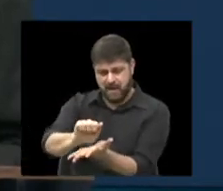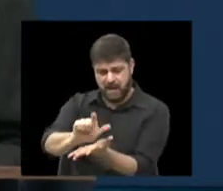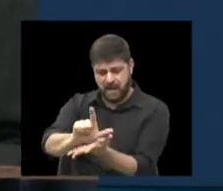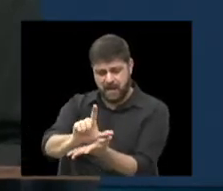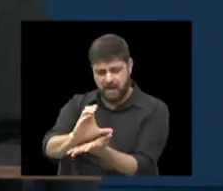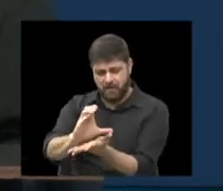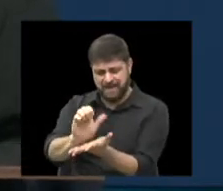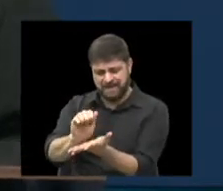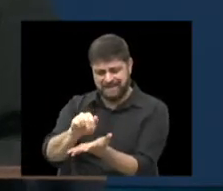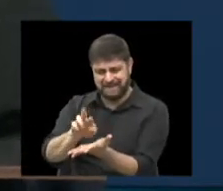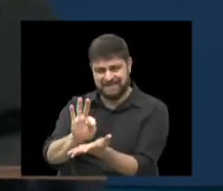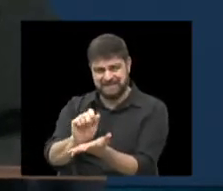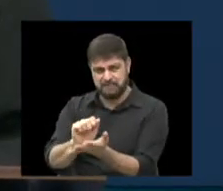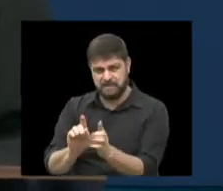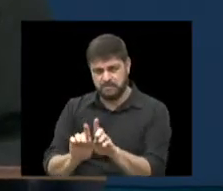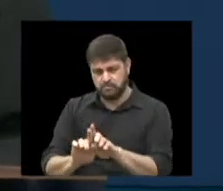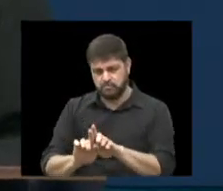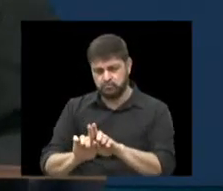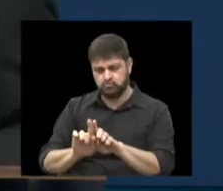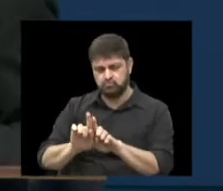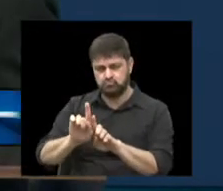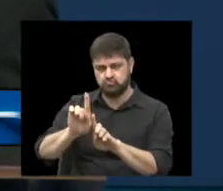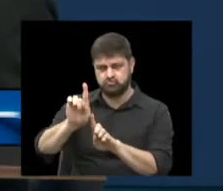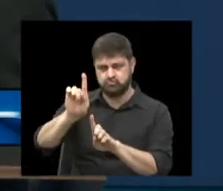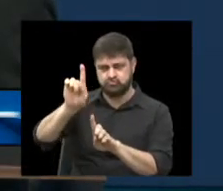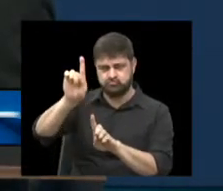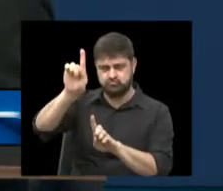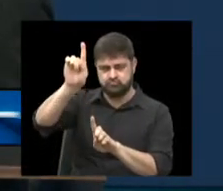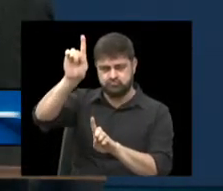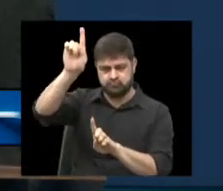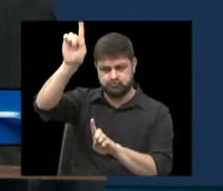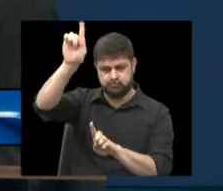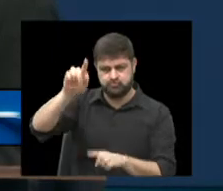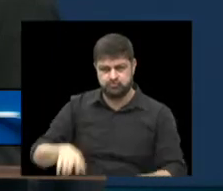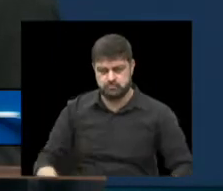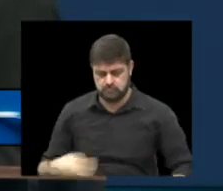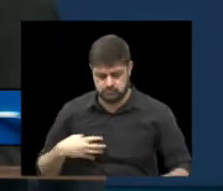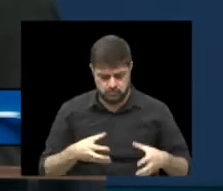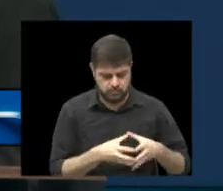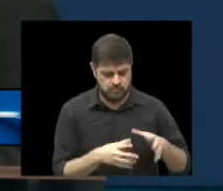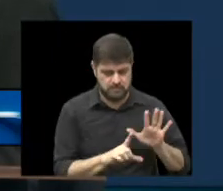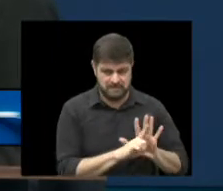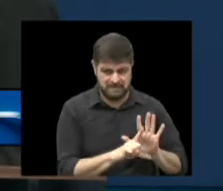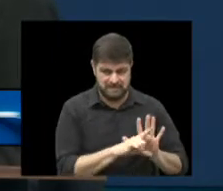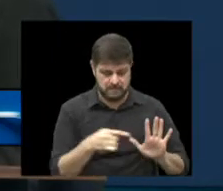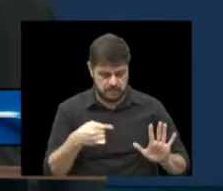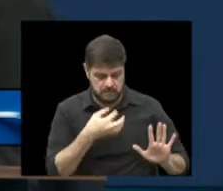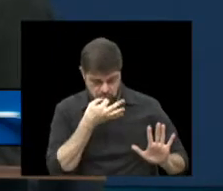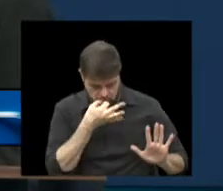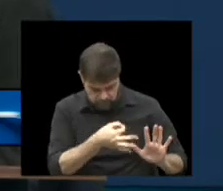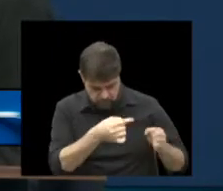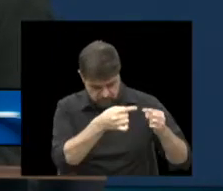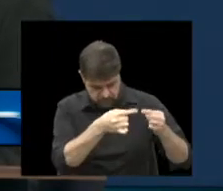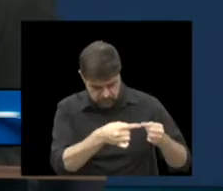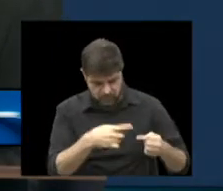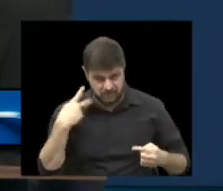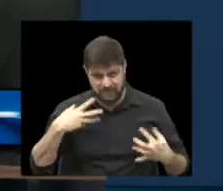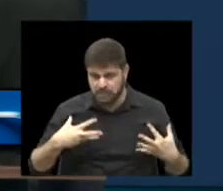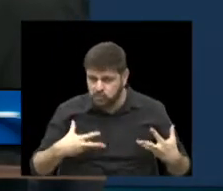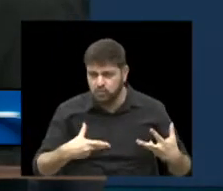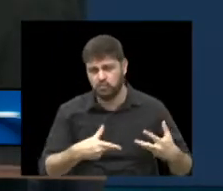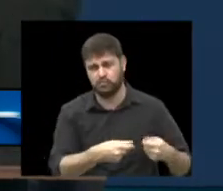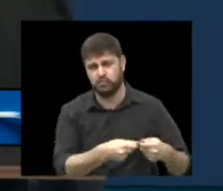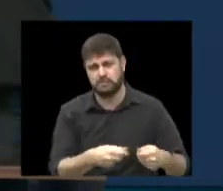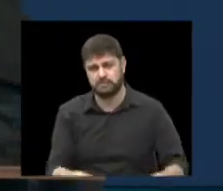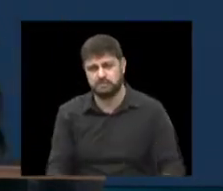lançar foguetes. A Comissão de Constituição e de Legalidade exara parecer favorável por